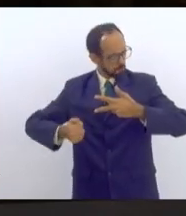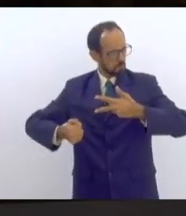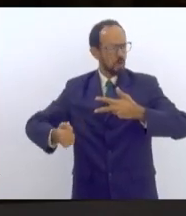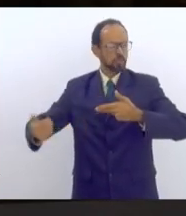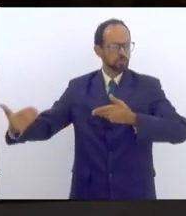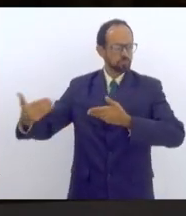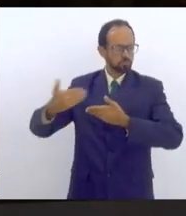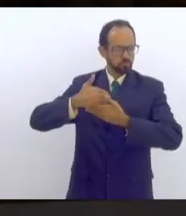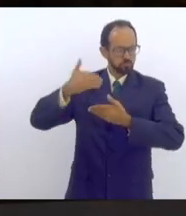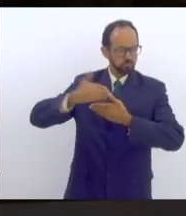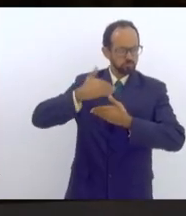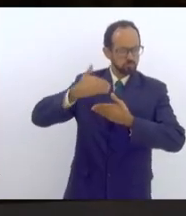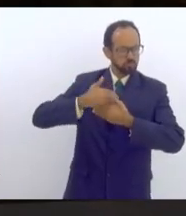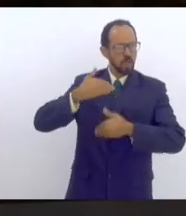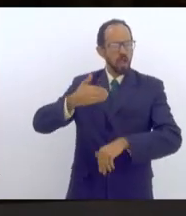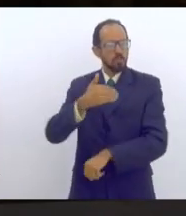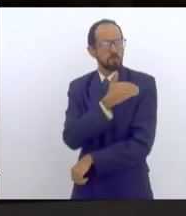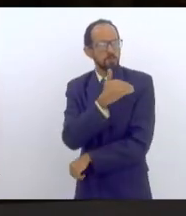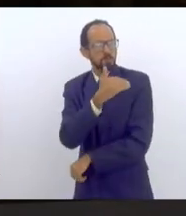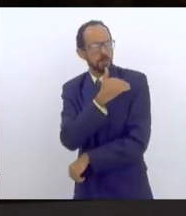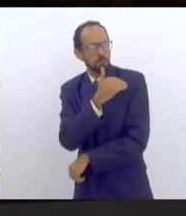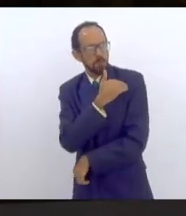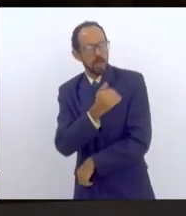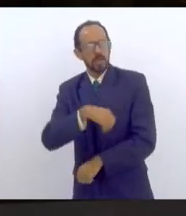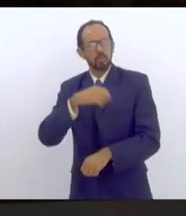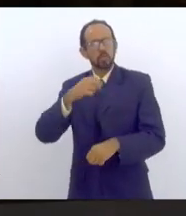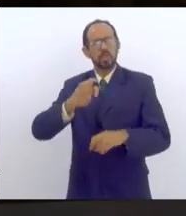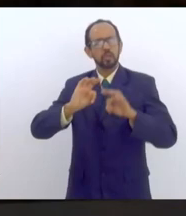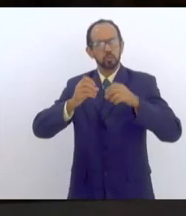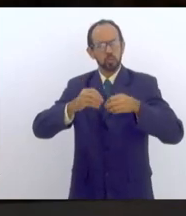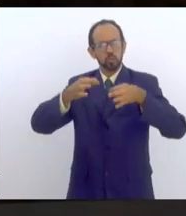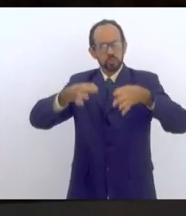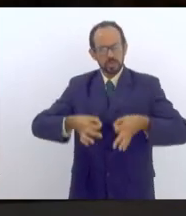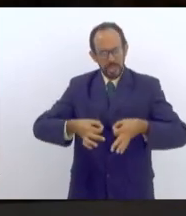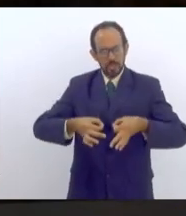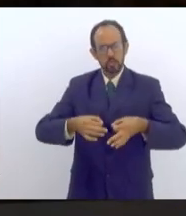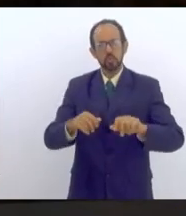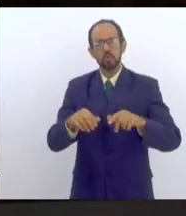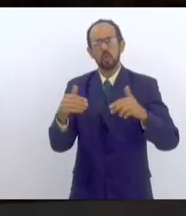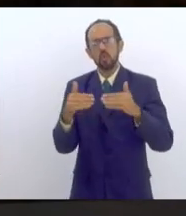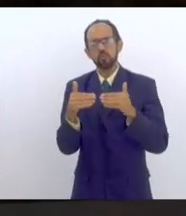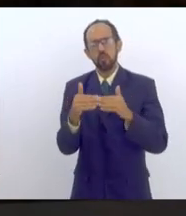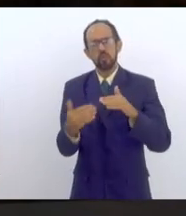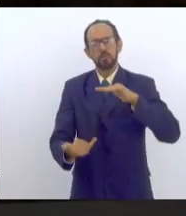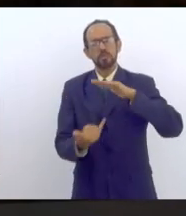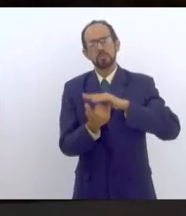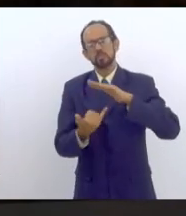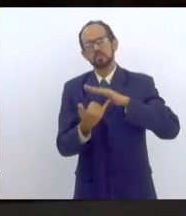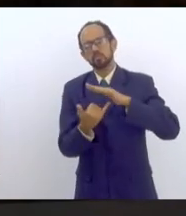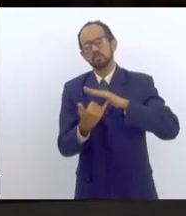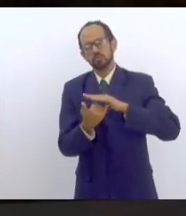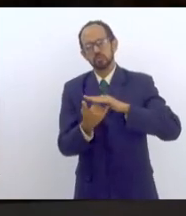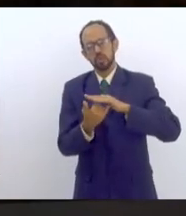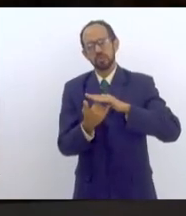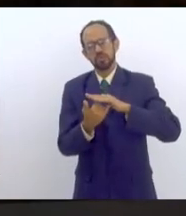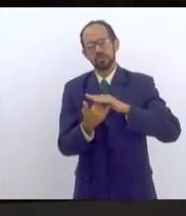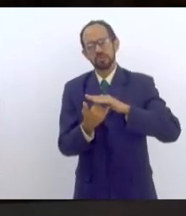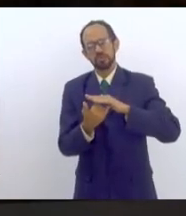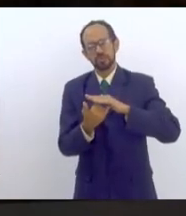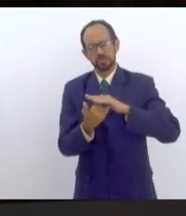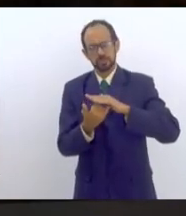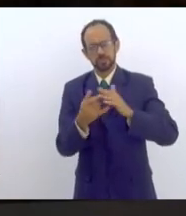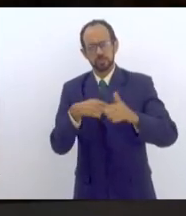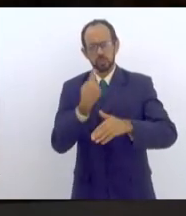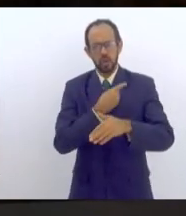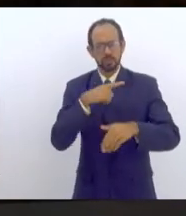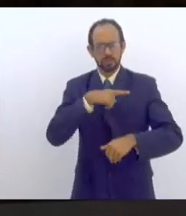nas lídimas pretensões, naquilo que é correto, naquilo que institucionalmente está dentro das nossas